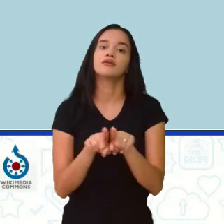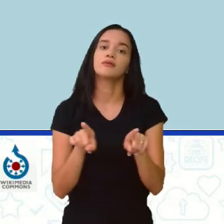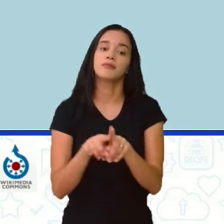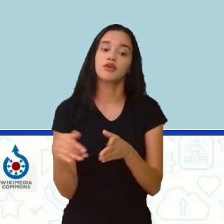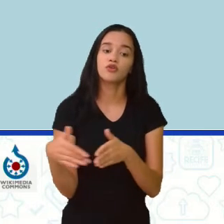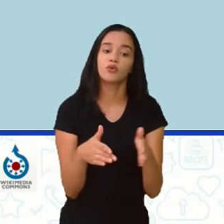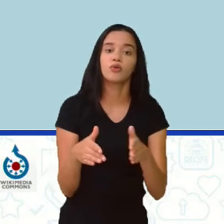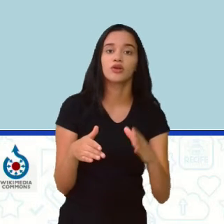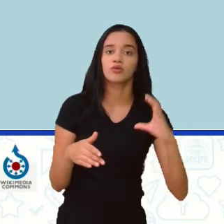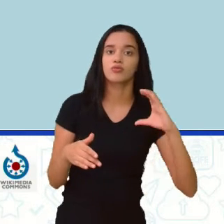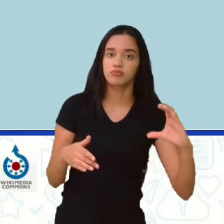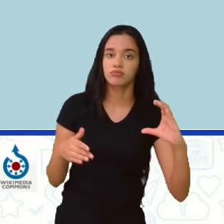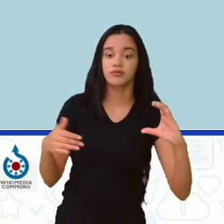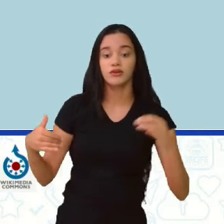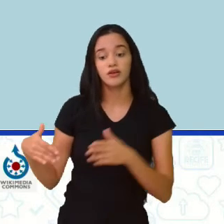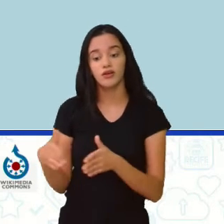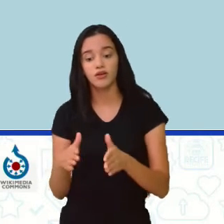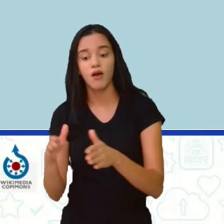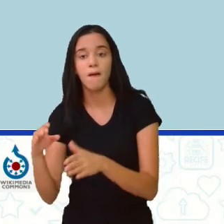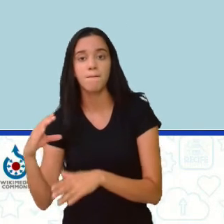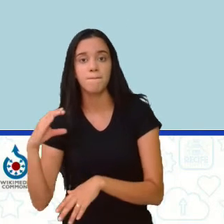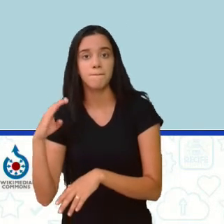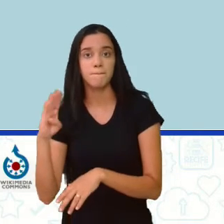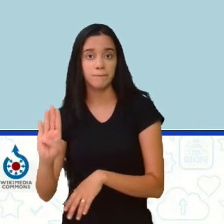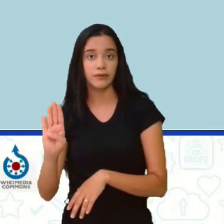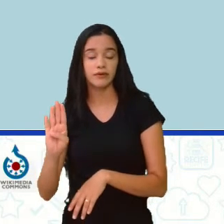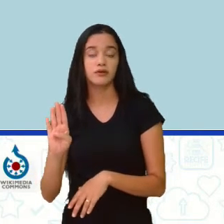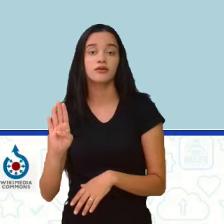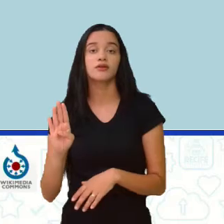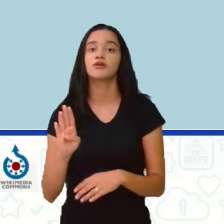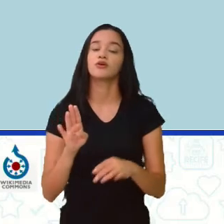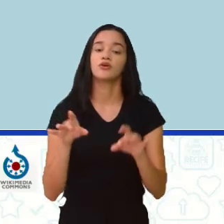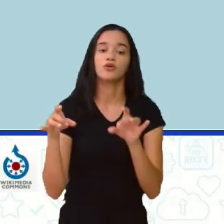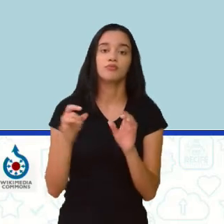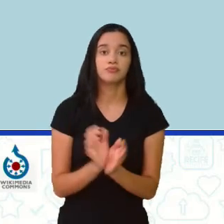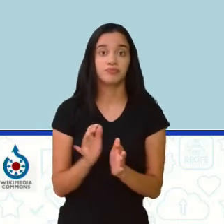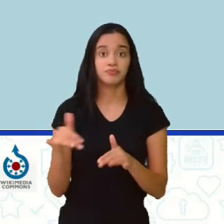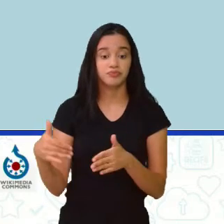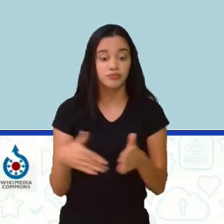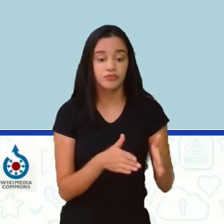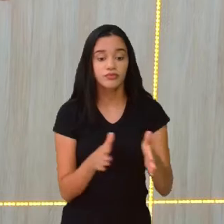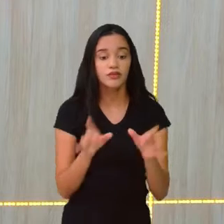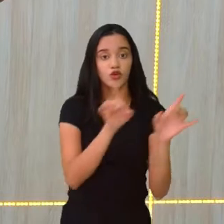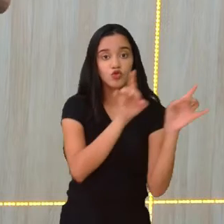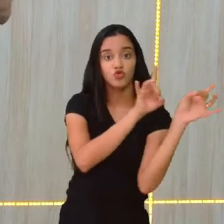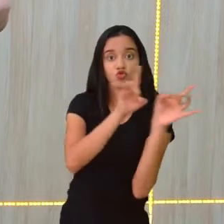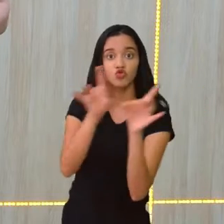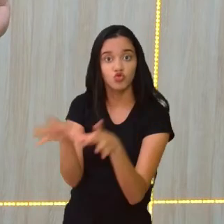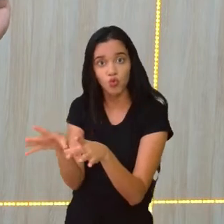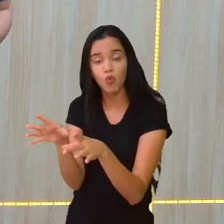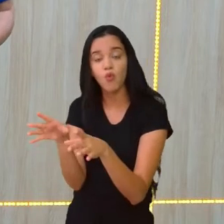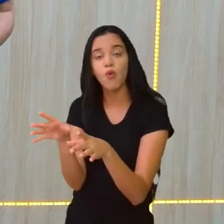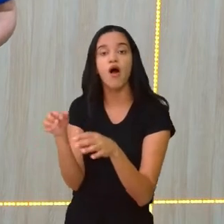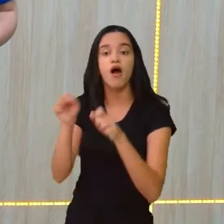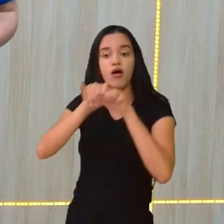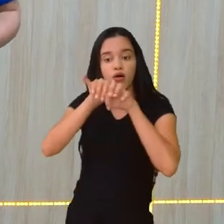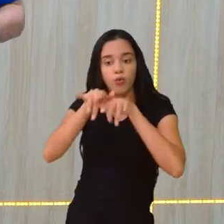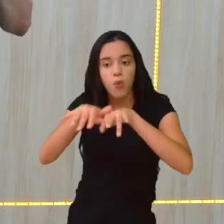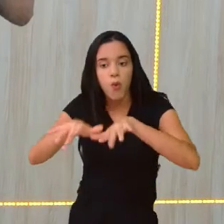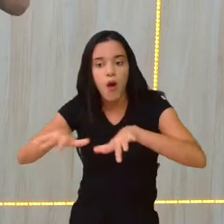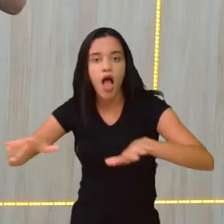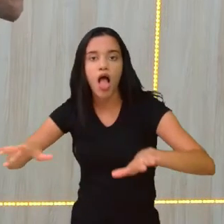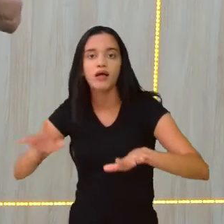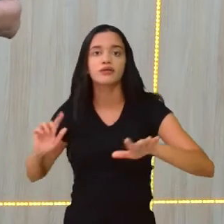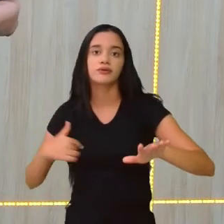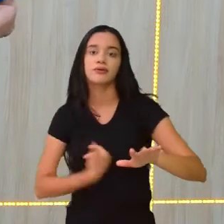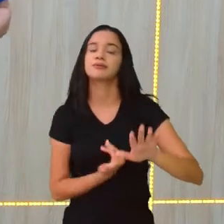Capibaribe quanto o Beberibe, eles desaguam no Oceano Atlântico. Então, eles desaguam nas nossas praias.